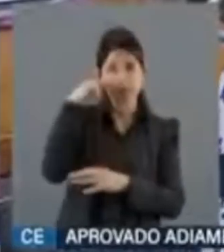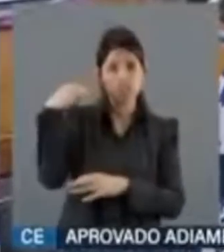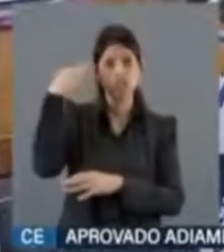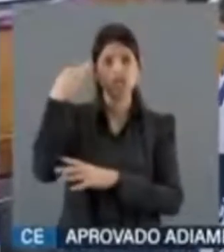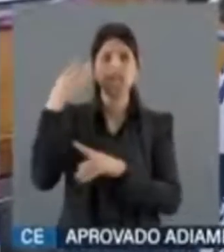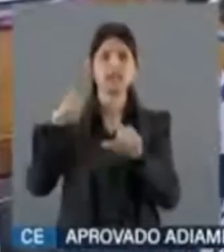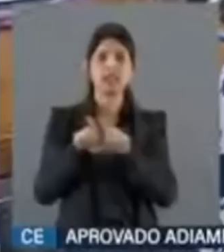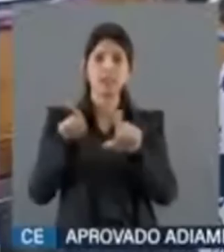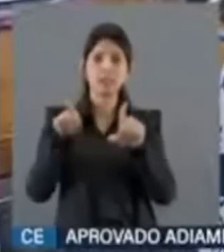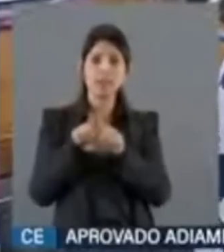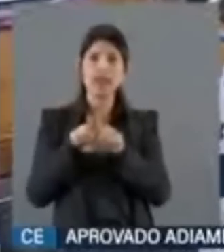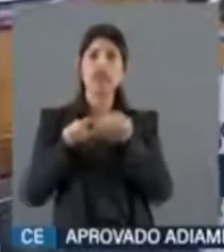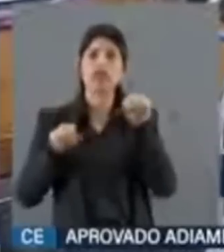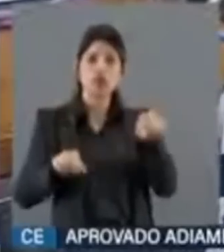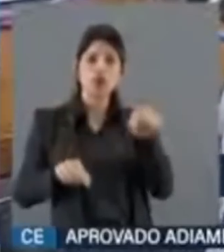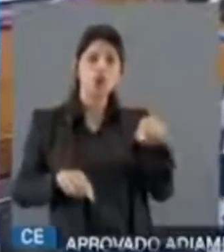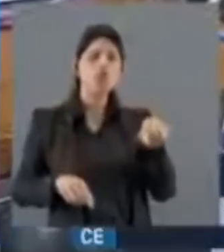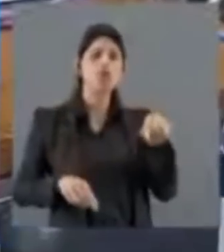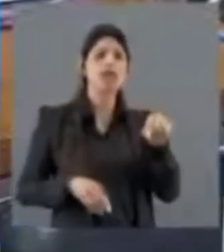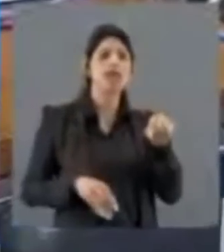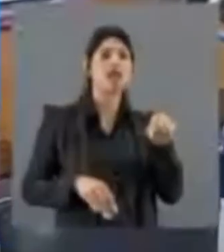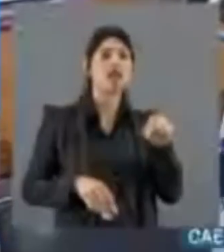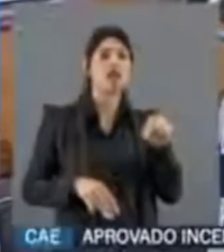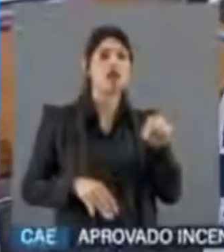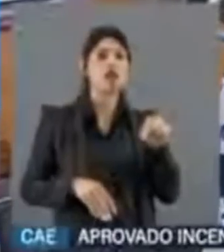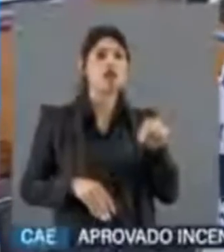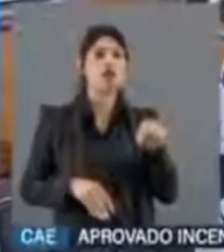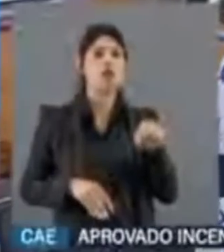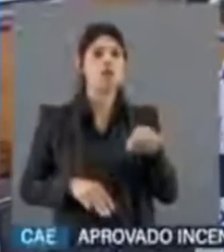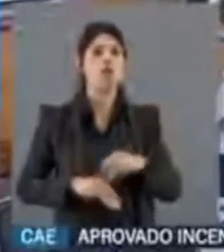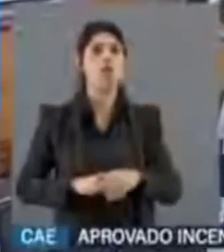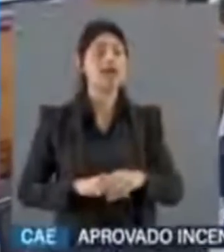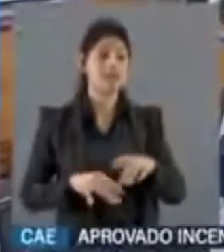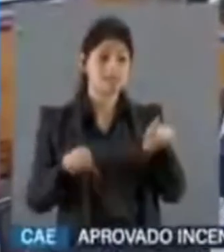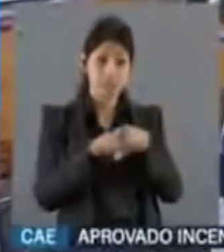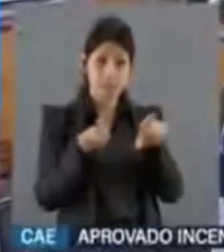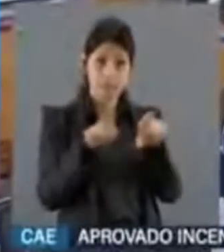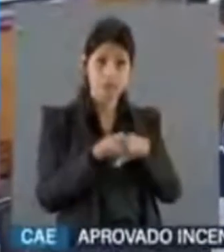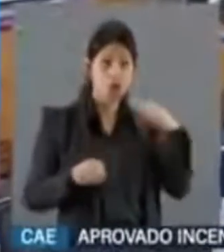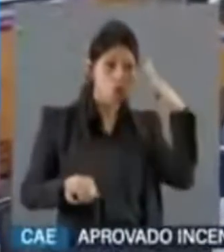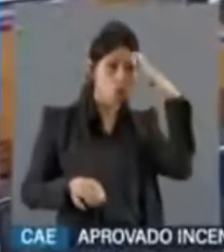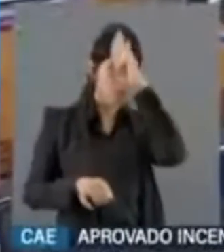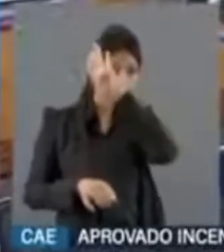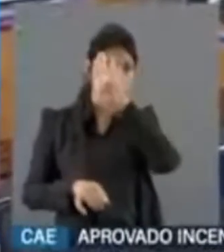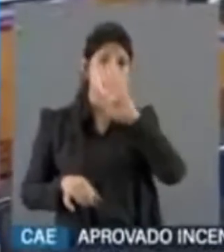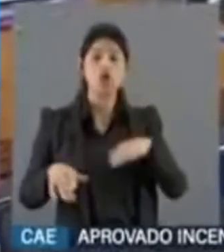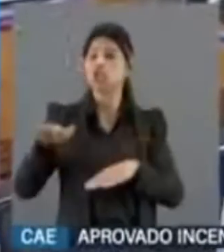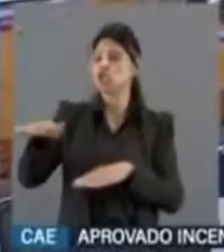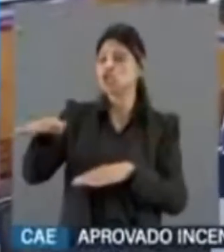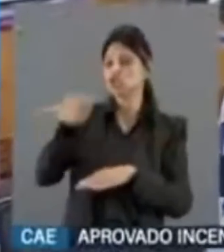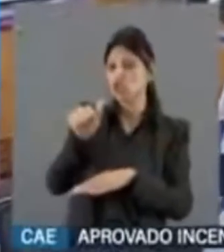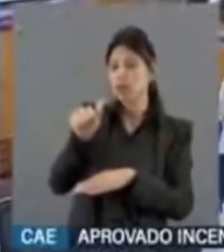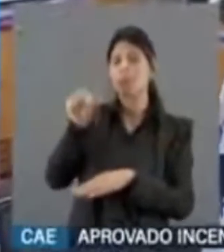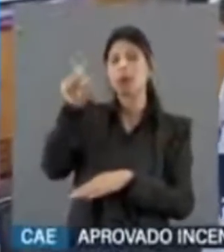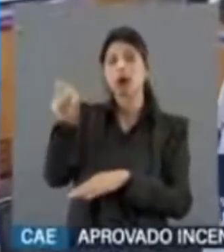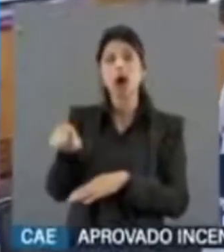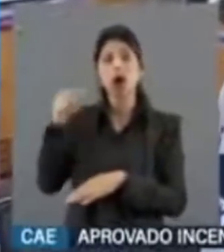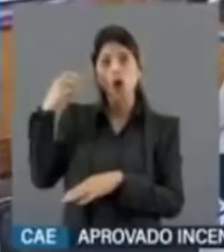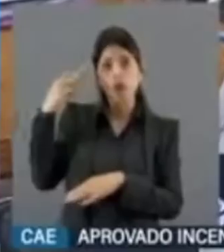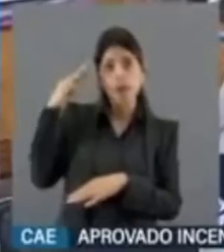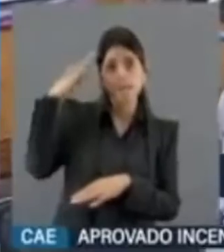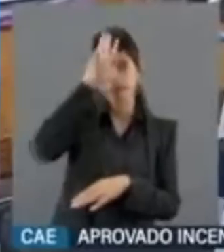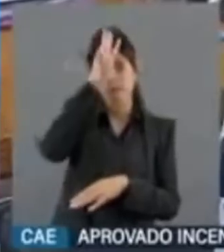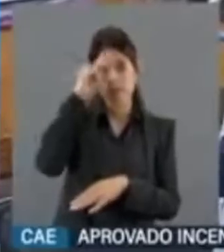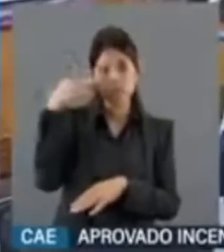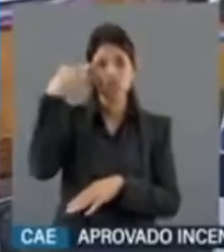também estou falando da CPMI, e da convocação da senhora Michele, do senhor Bolsonaro e de alguns